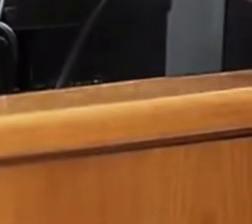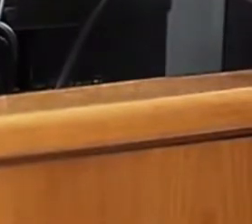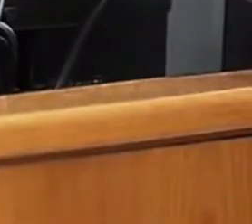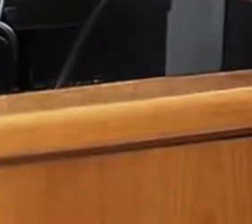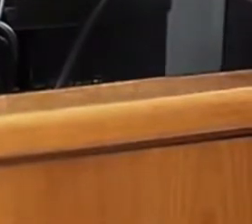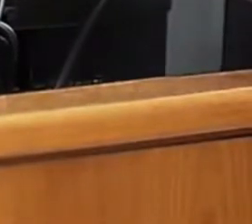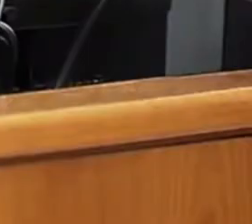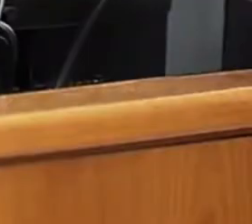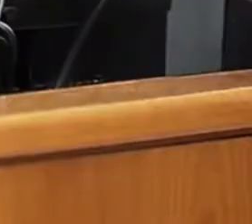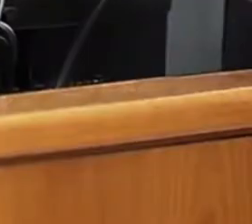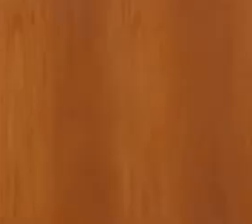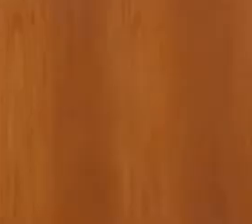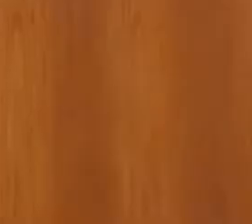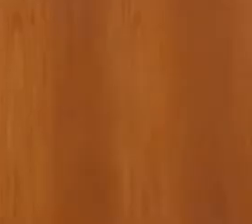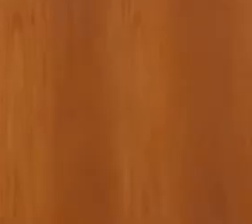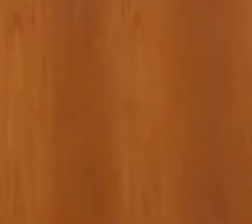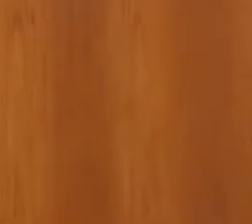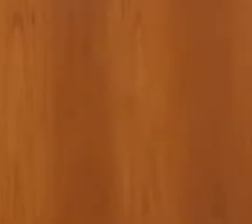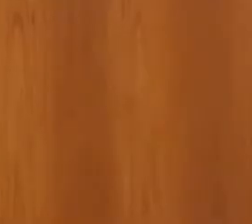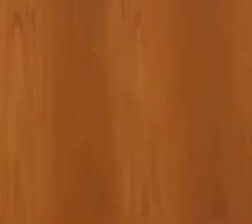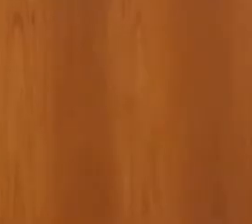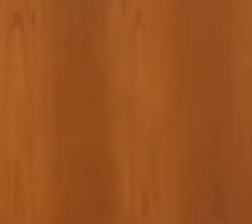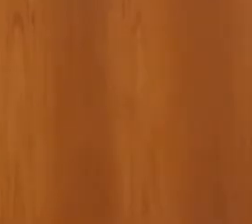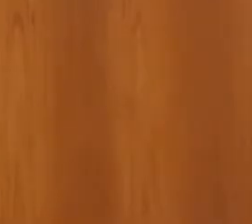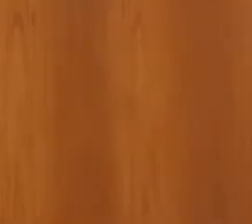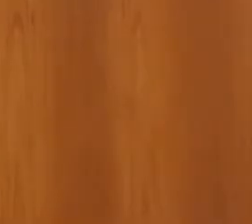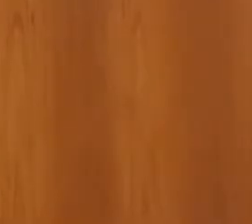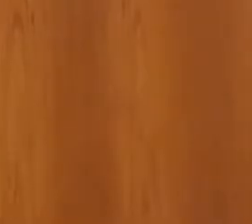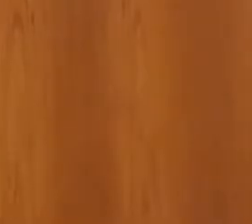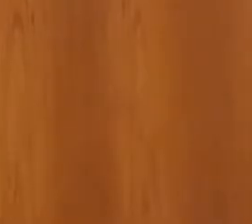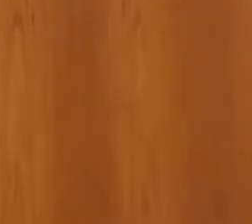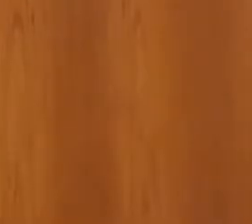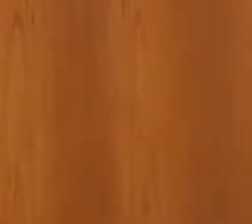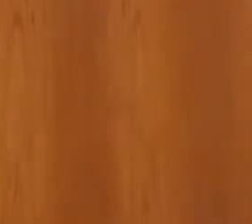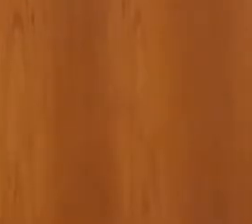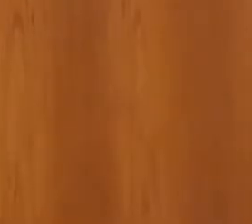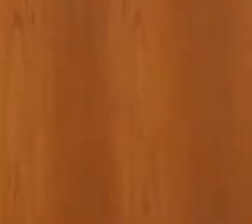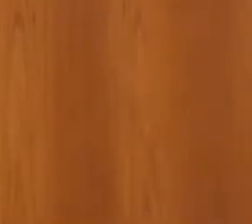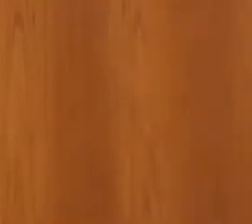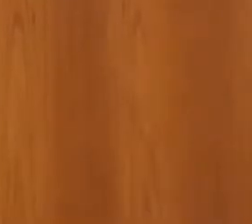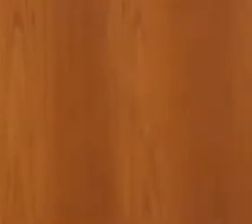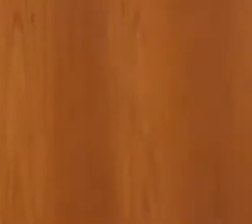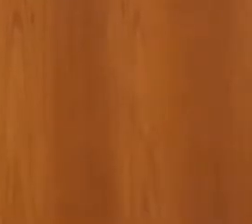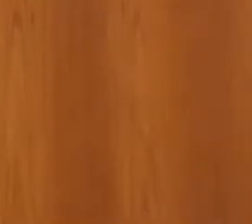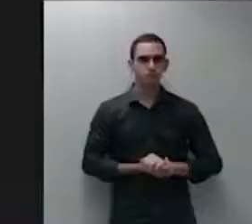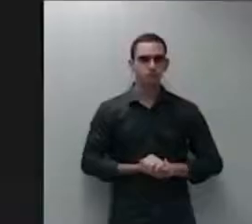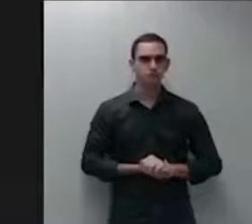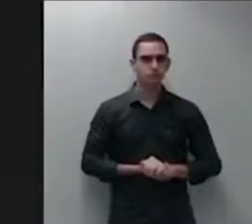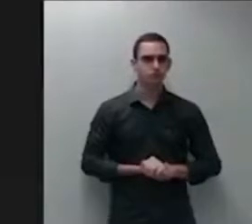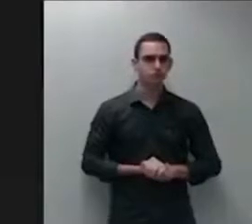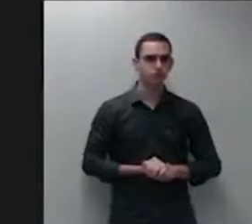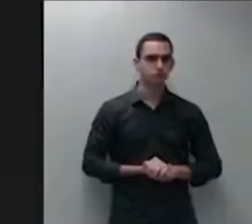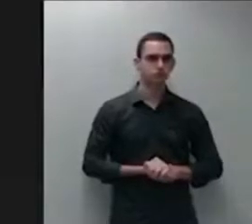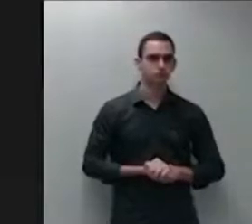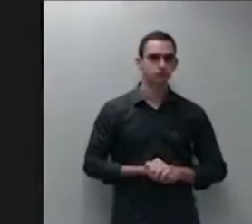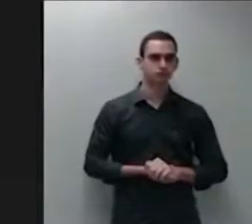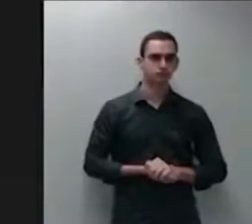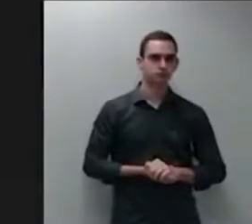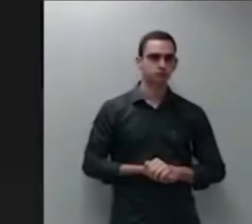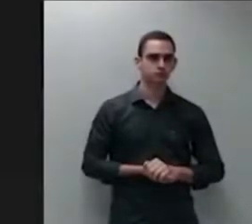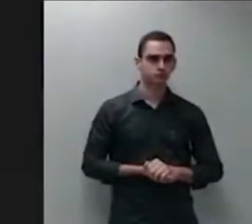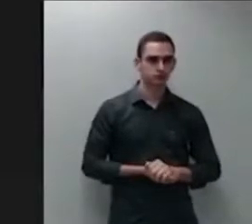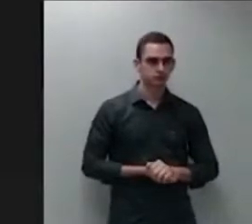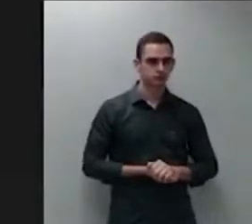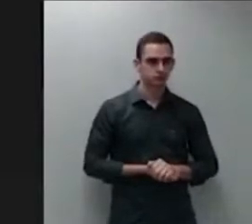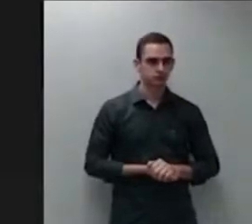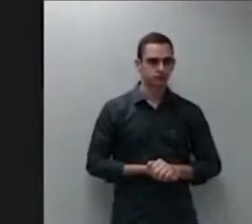de saúde quando o tratamento médico não está inserido no rol de procedimentos obrigatórios da ANS. A decisão da presidência